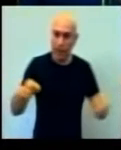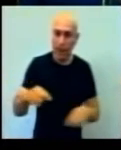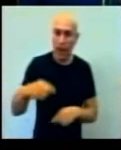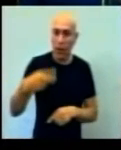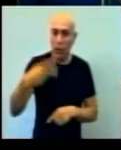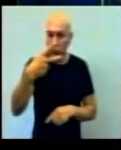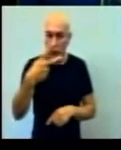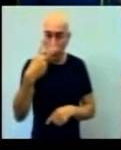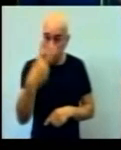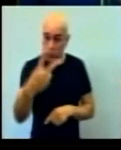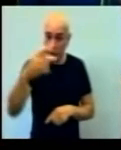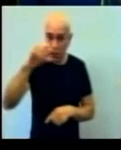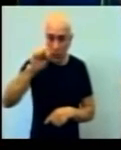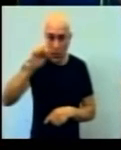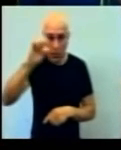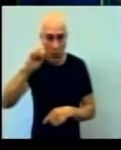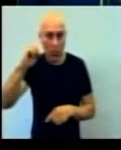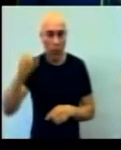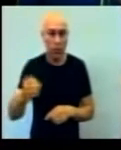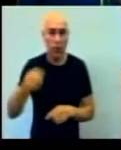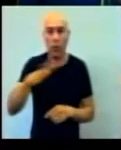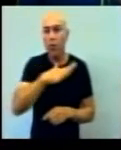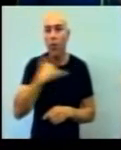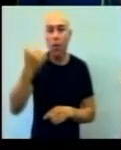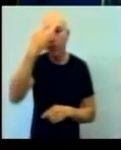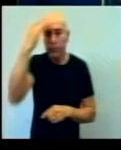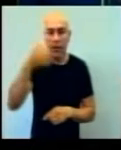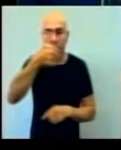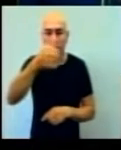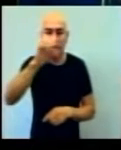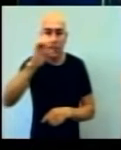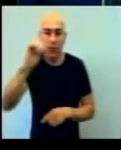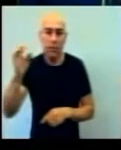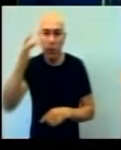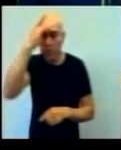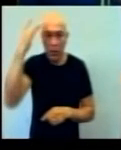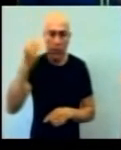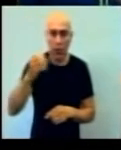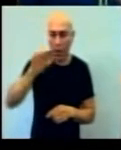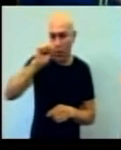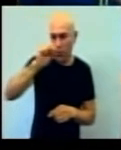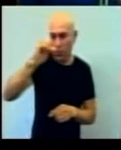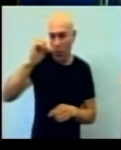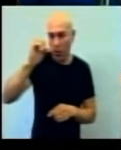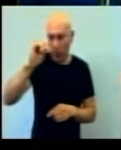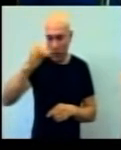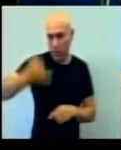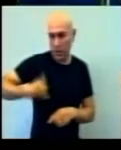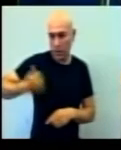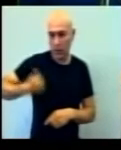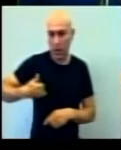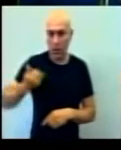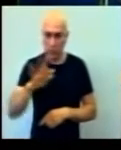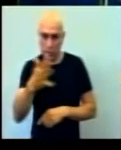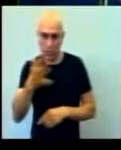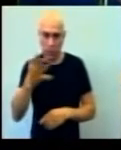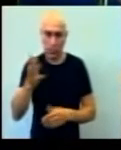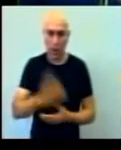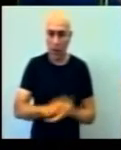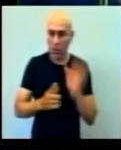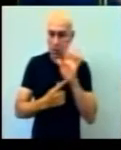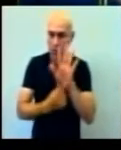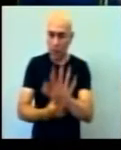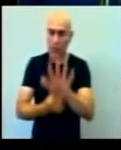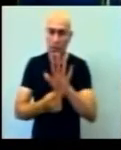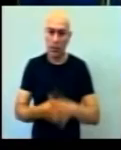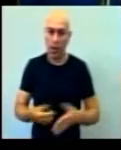ser 282 óbitos para cada 100 mil habitantes que têm 80 anos e mais. Era isso que eu queria apresentar